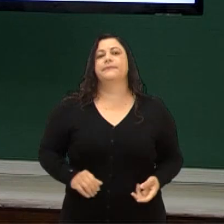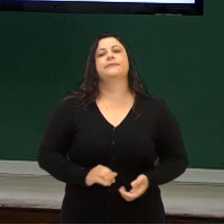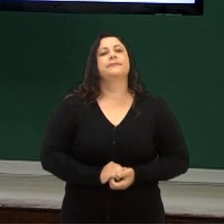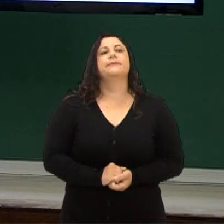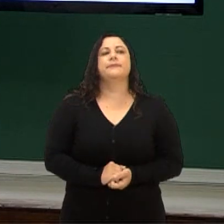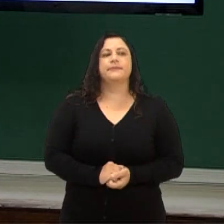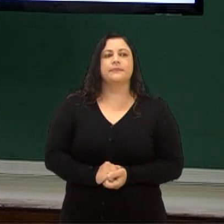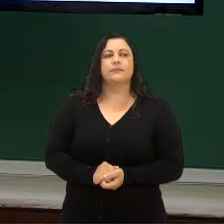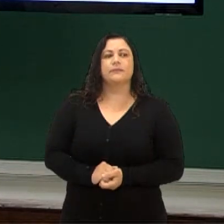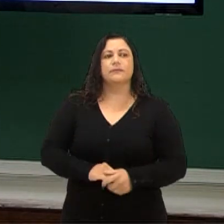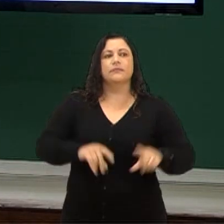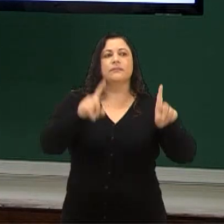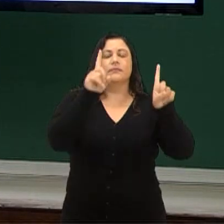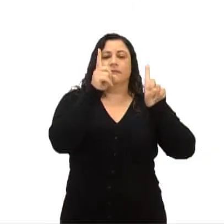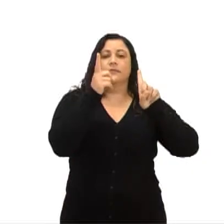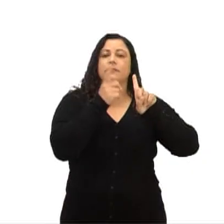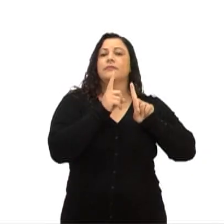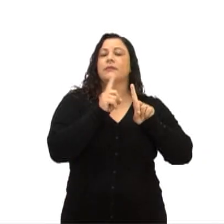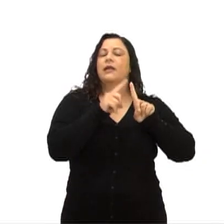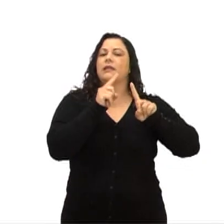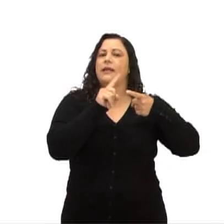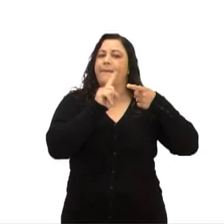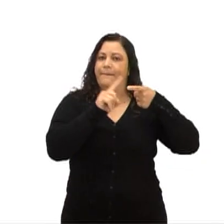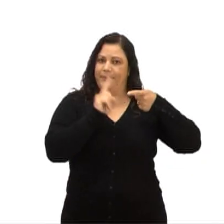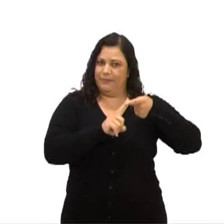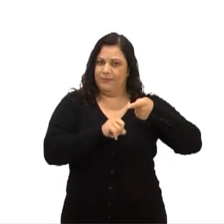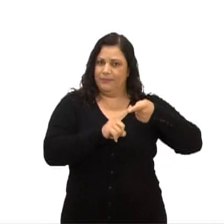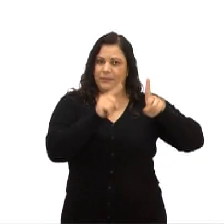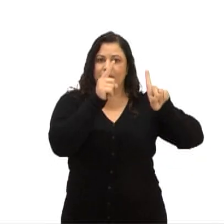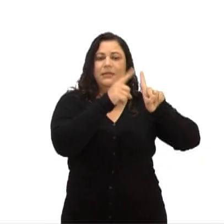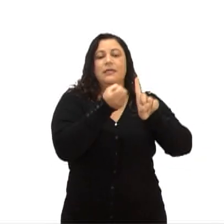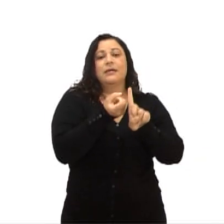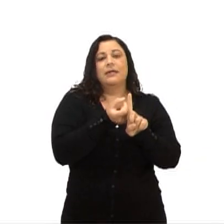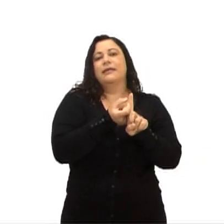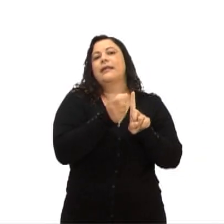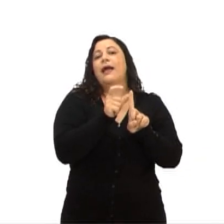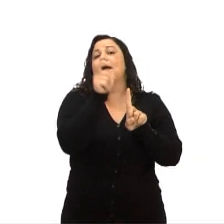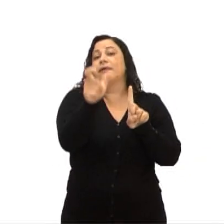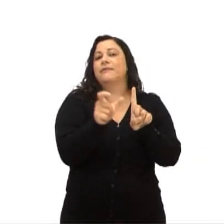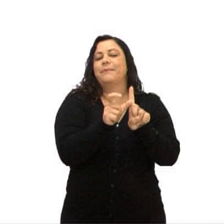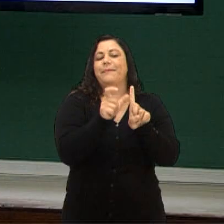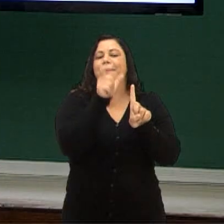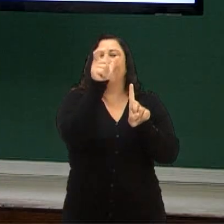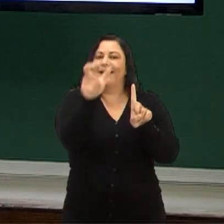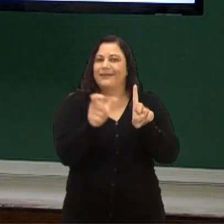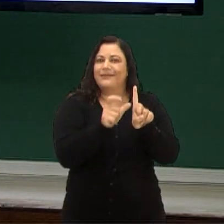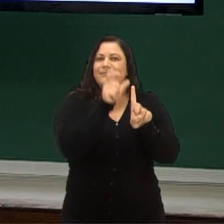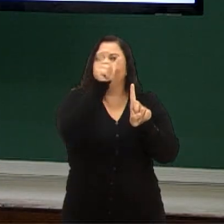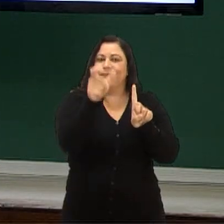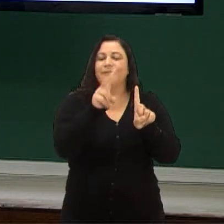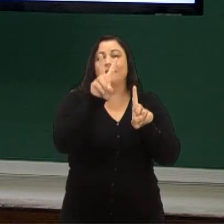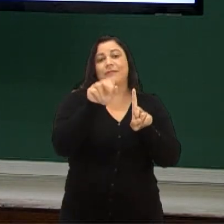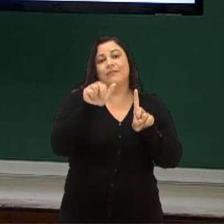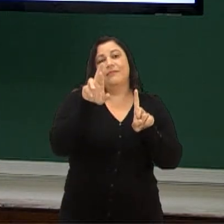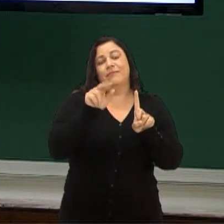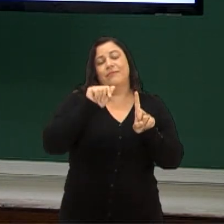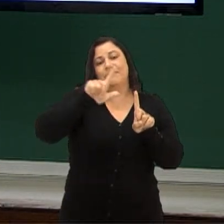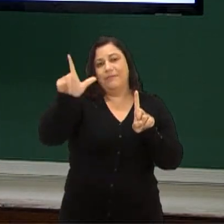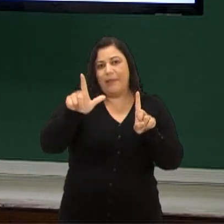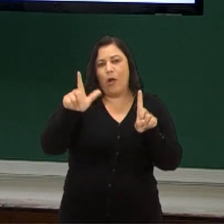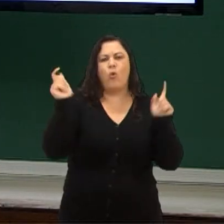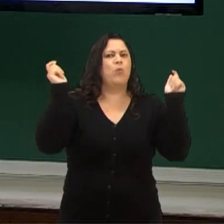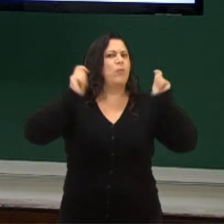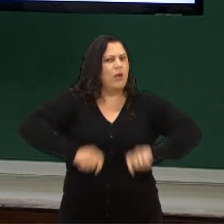Aqui, ó, a linguagem verbal, ela é aquela que se estrutura por meio da palavra. A palavra pode ser oral ou